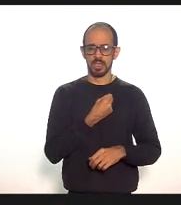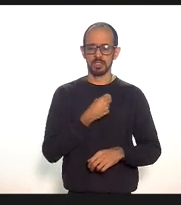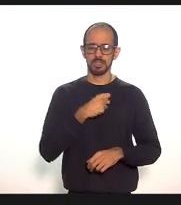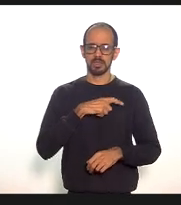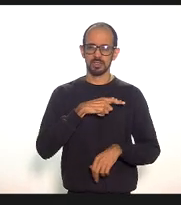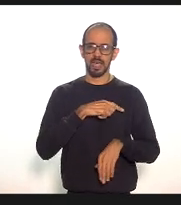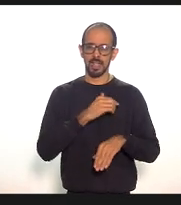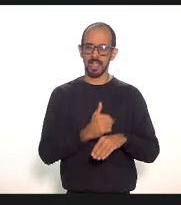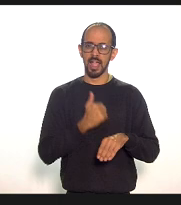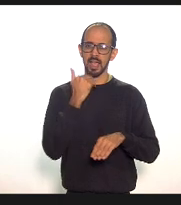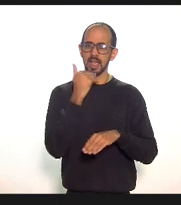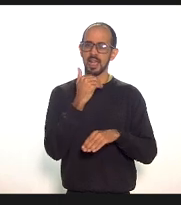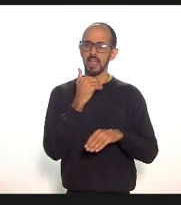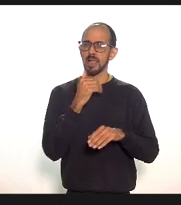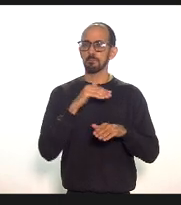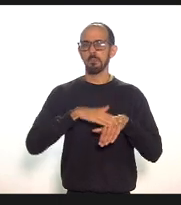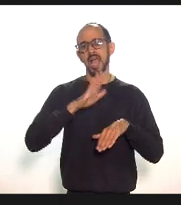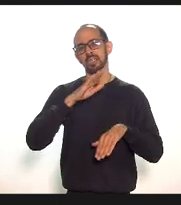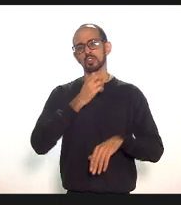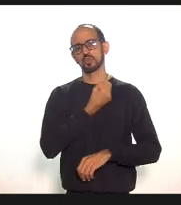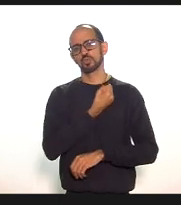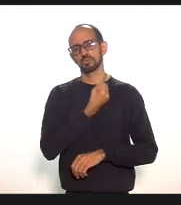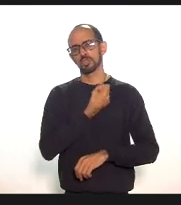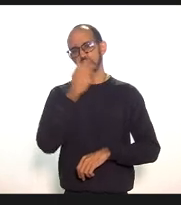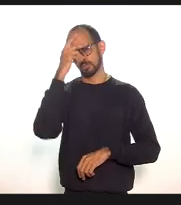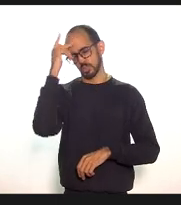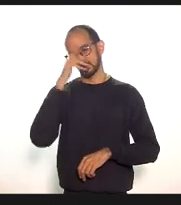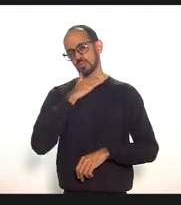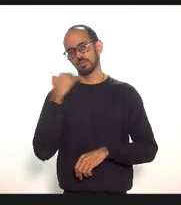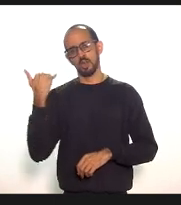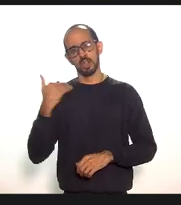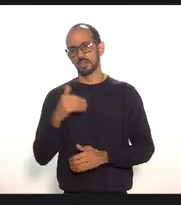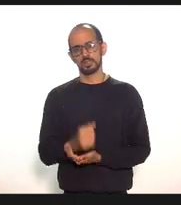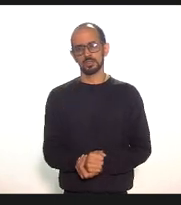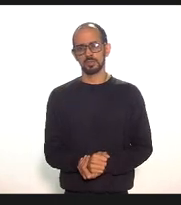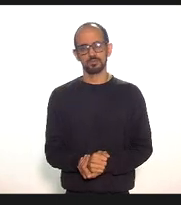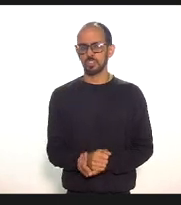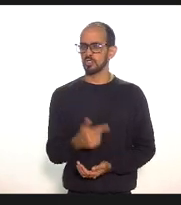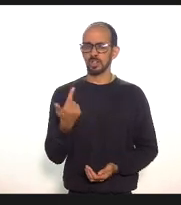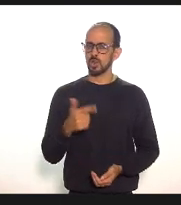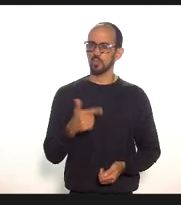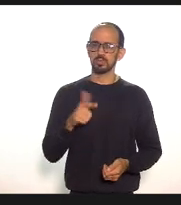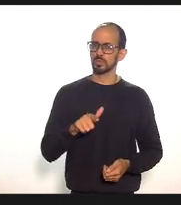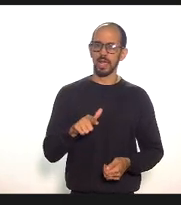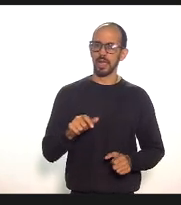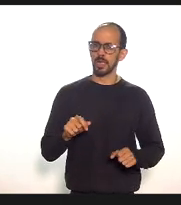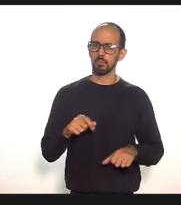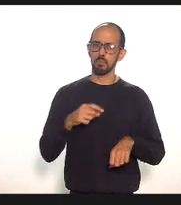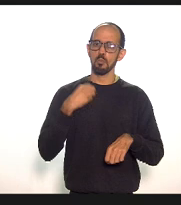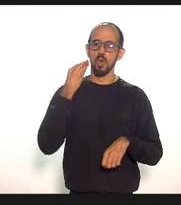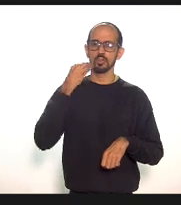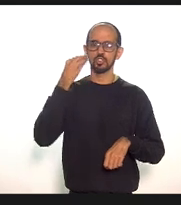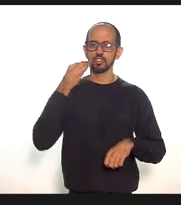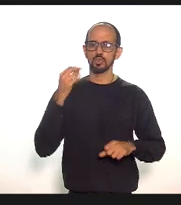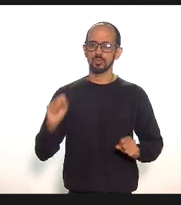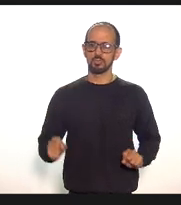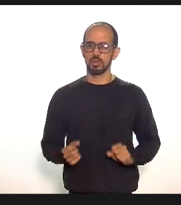nos casos de pessoas mortas, né? E a gente não tem nada a comemorar nessa data.